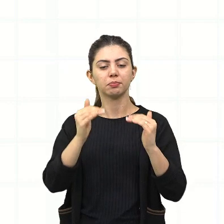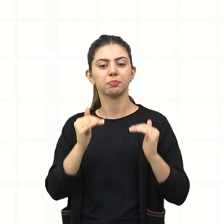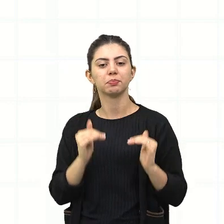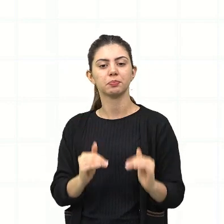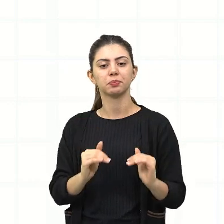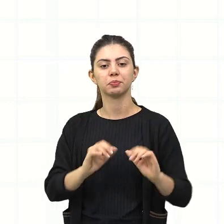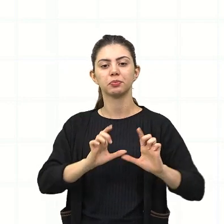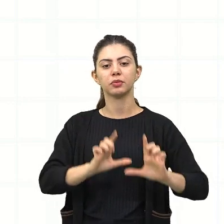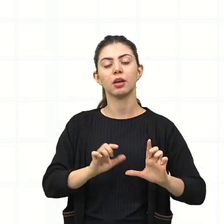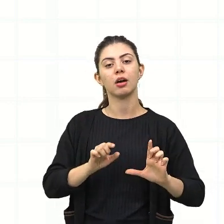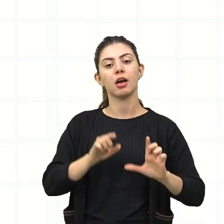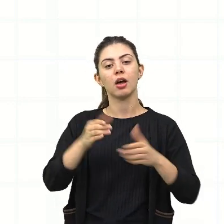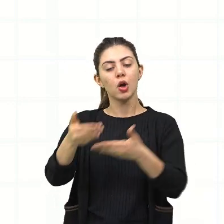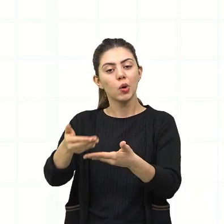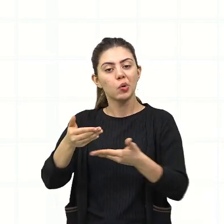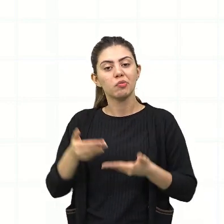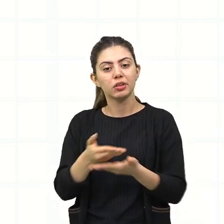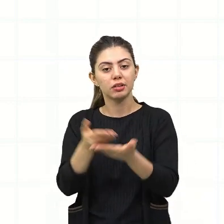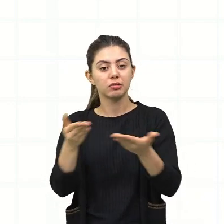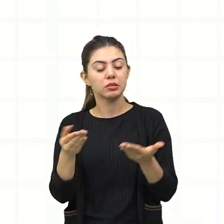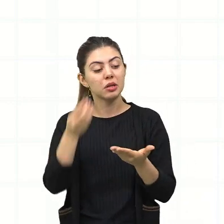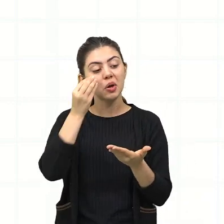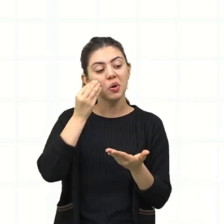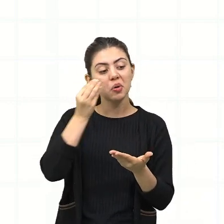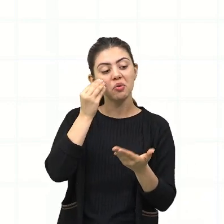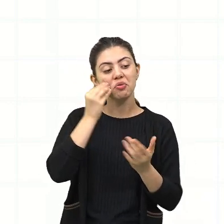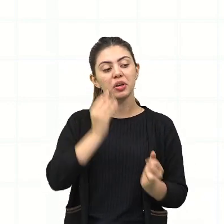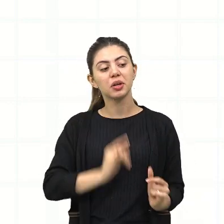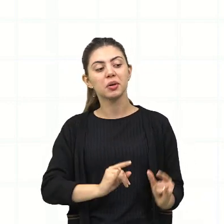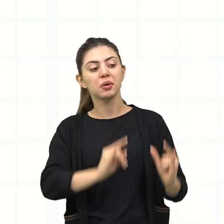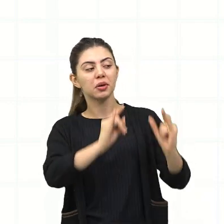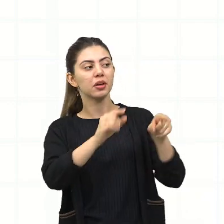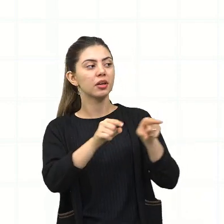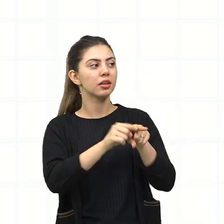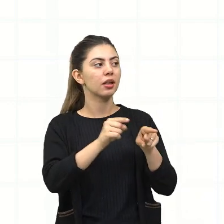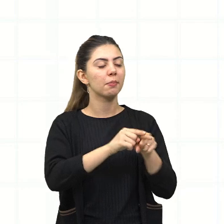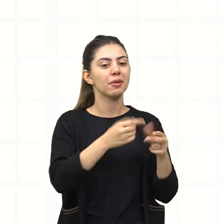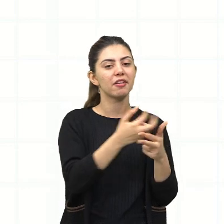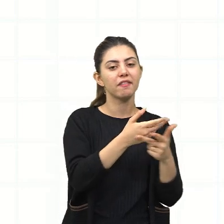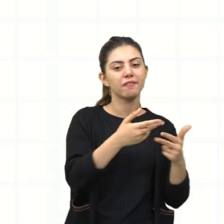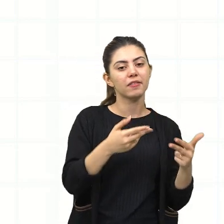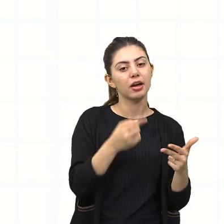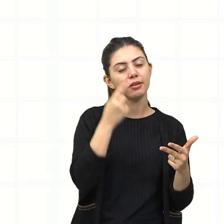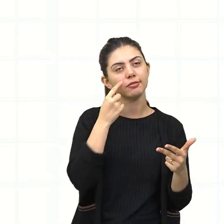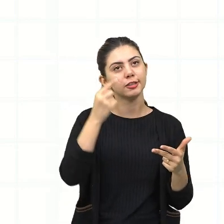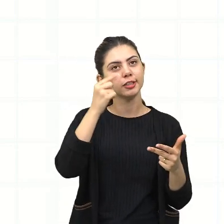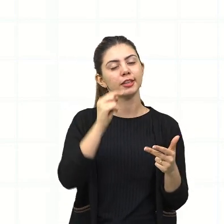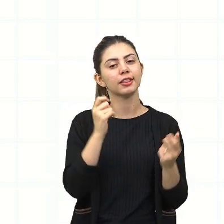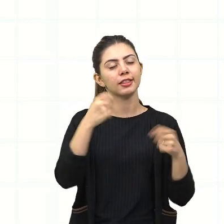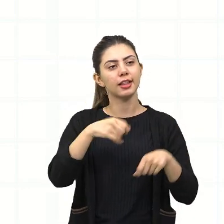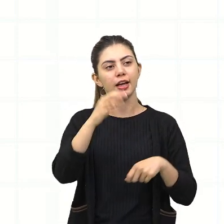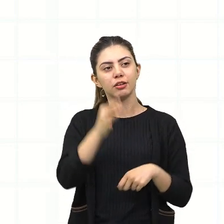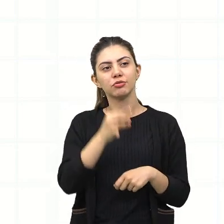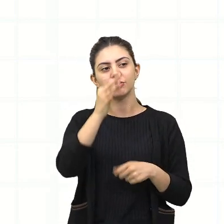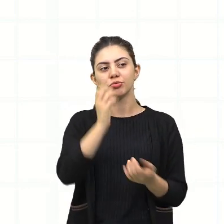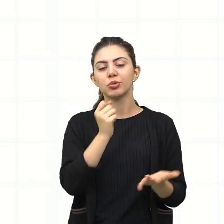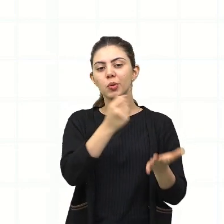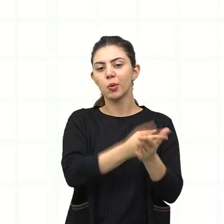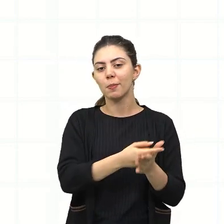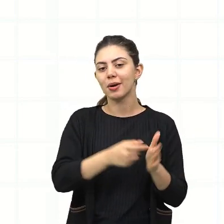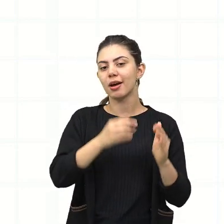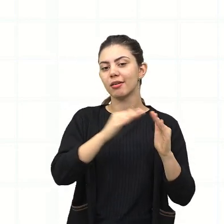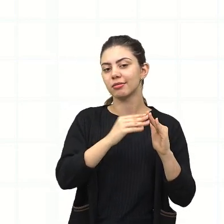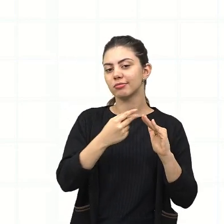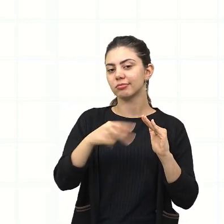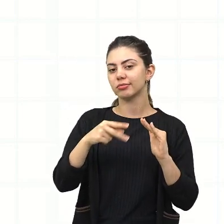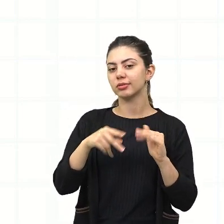venha conferir nossas condições e realizar finalmente o sonho da sua casa própria. Todo aquele estilo, nós